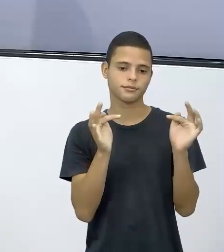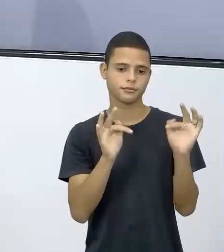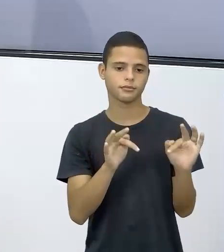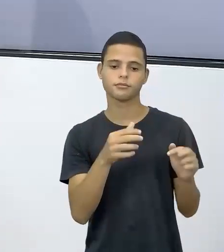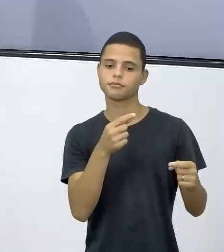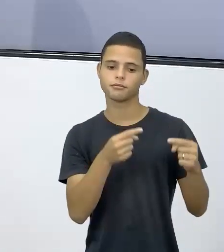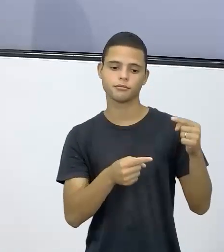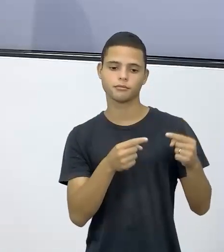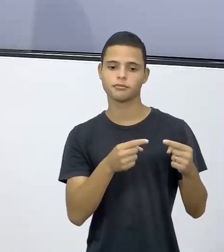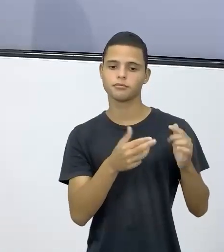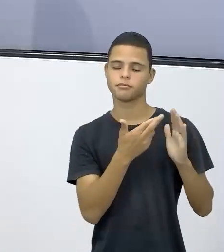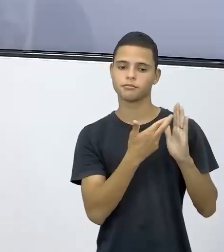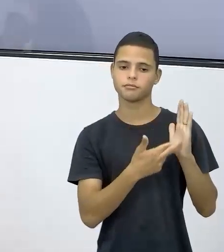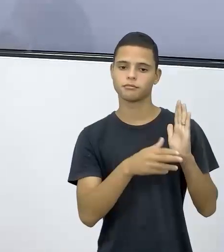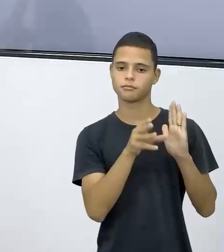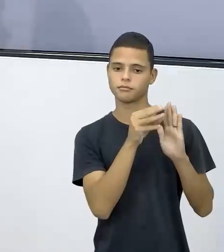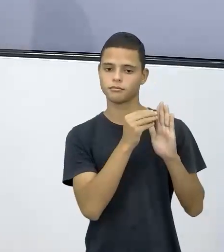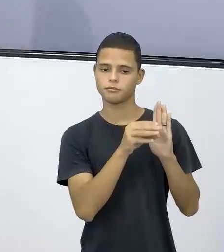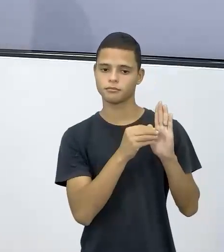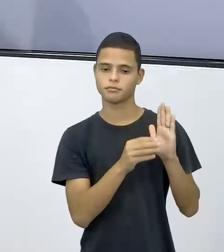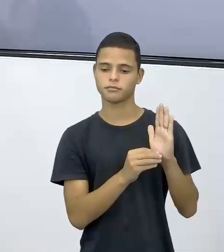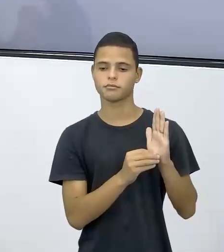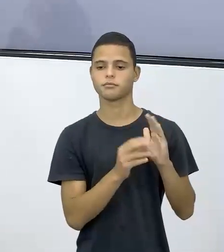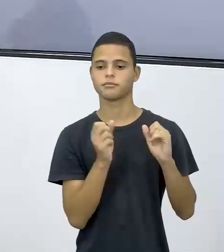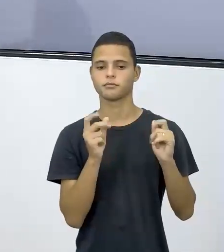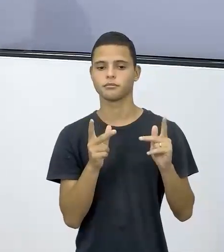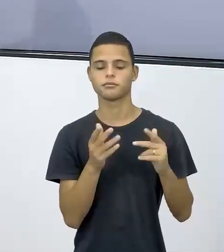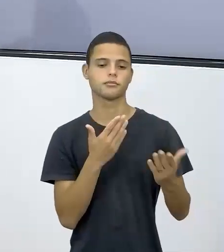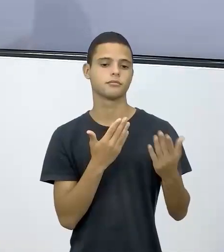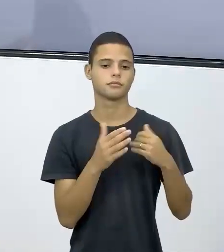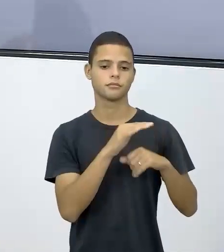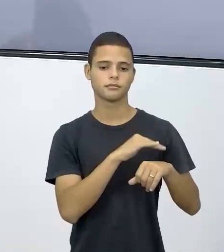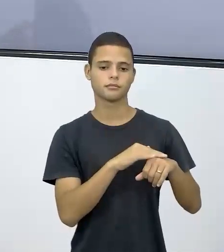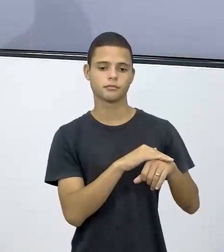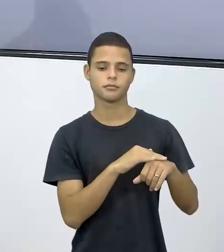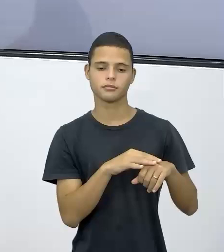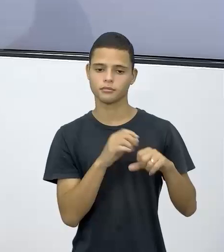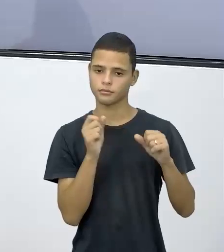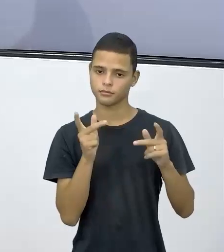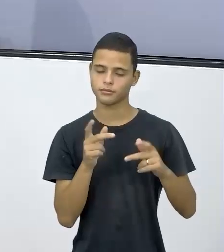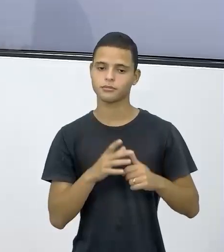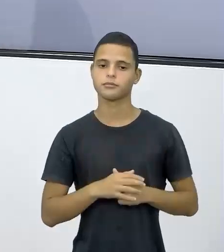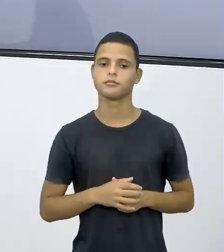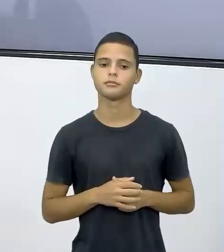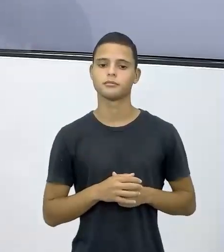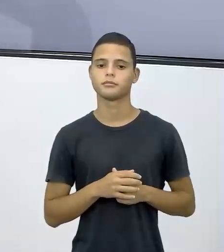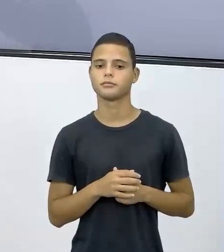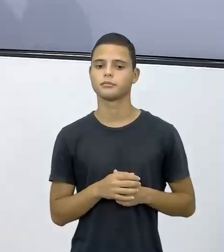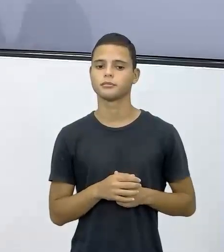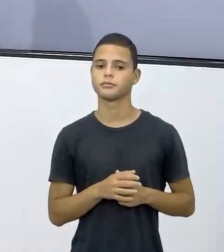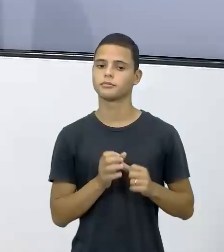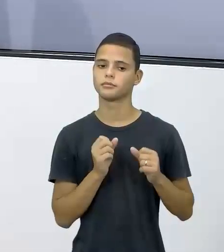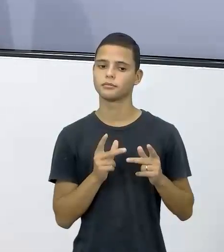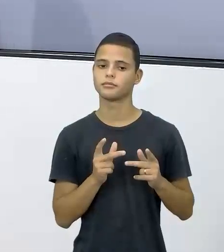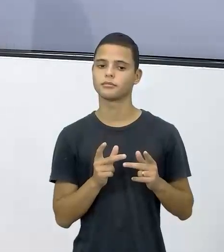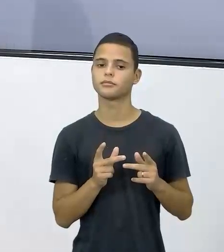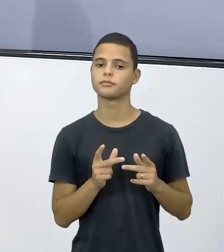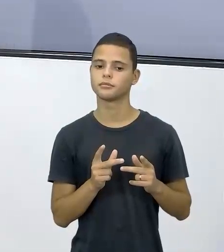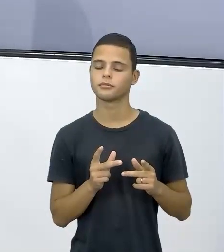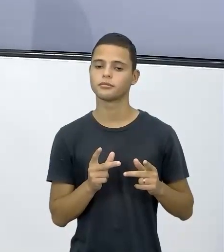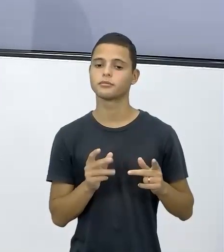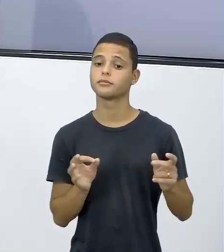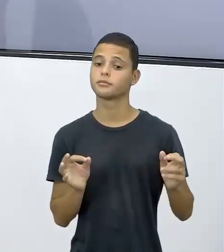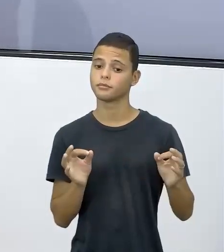no seu relatório e colocar também, conversar entre as pessoas que estão fazendo o experimento, tá bom? Então, dados